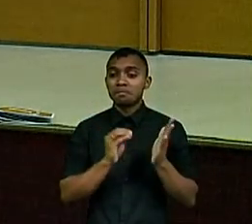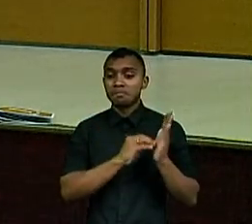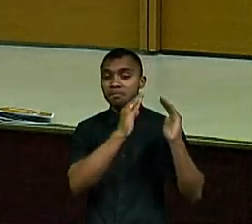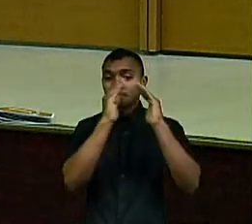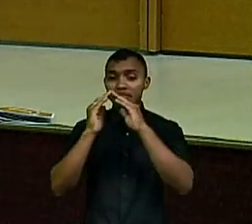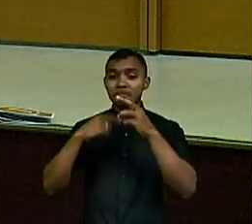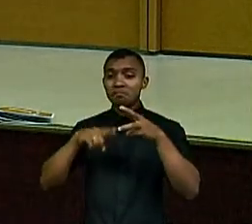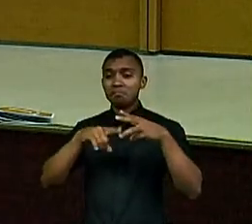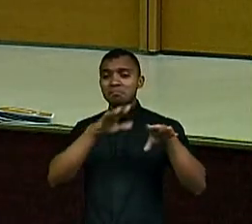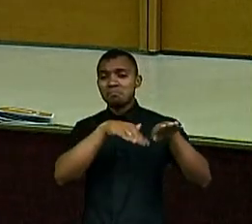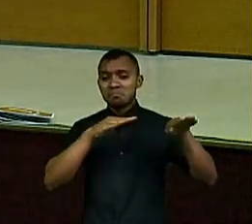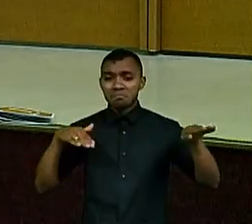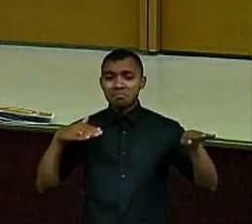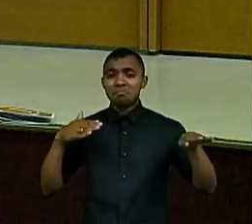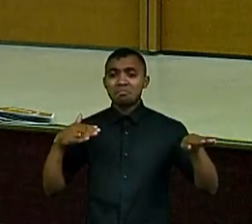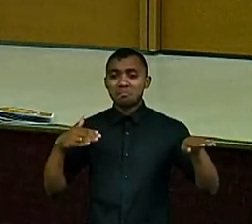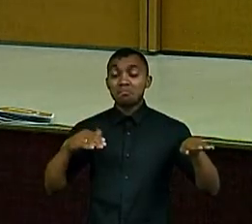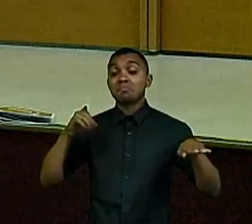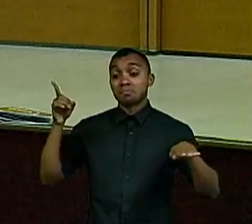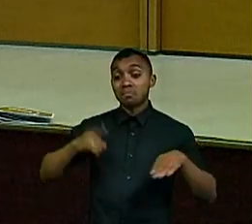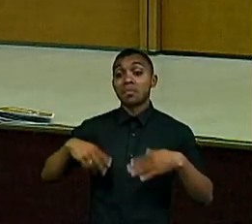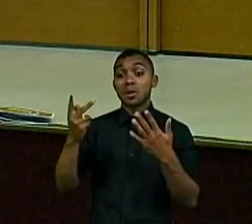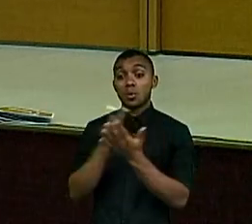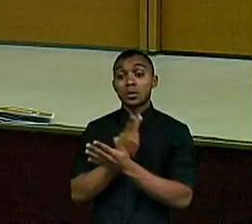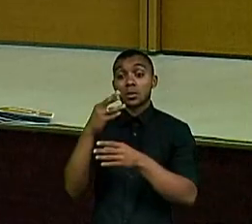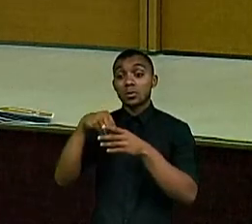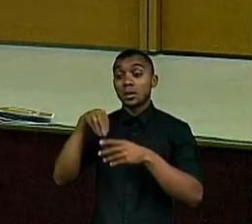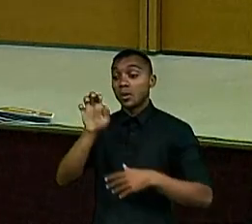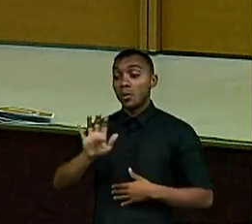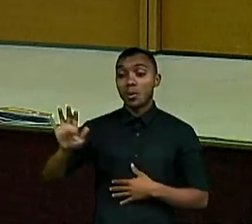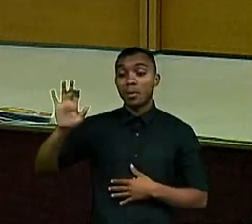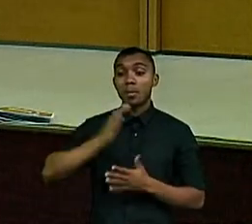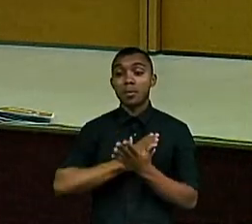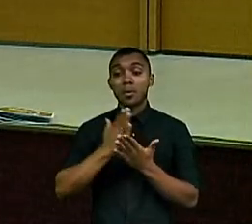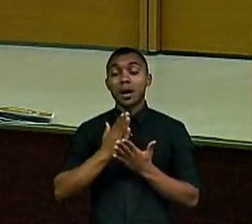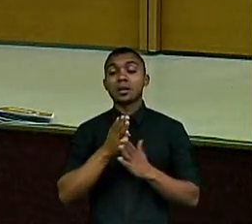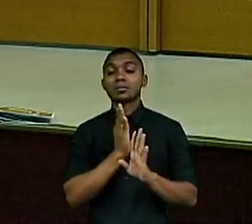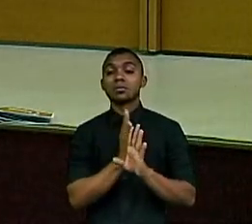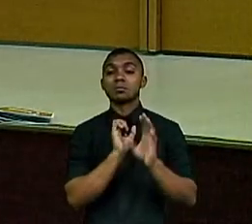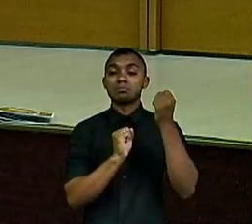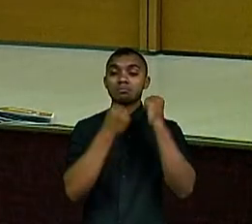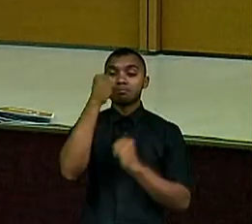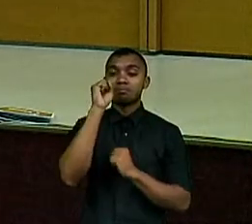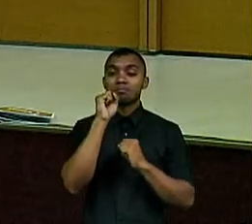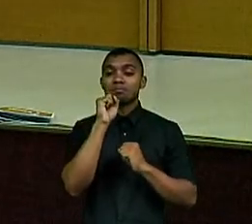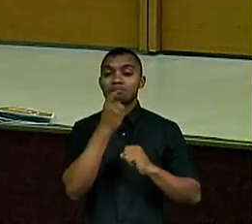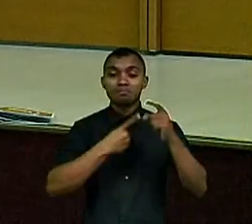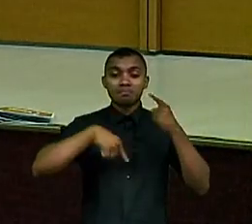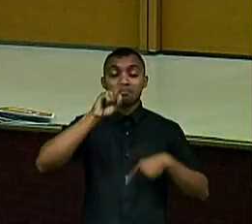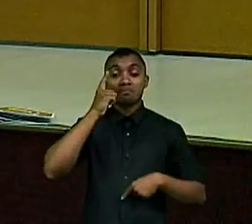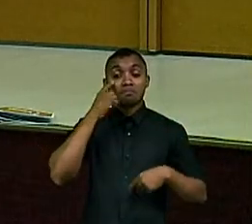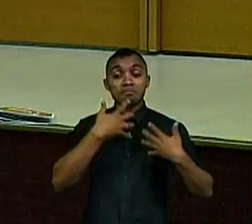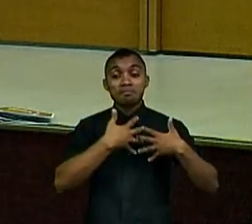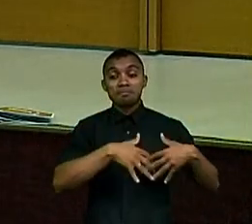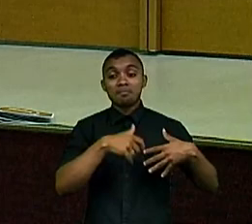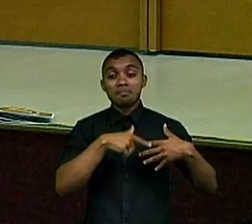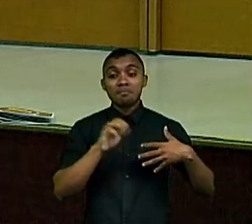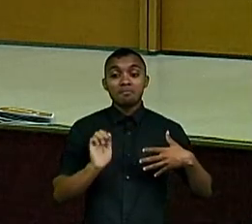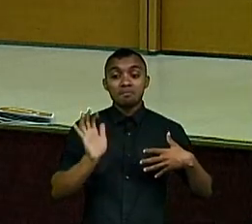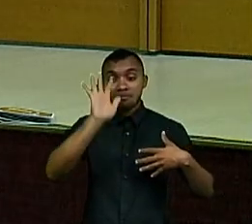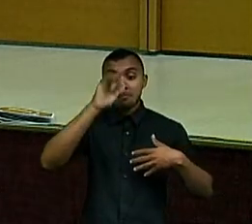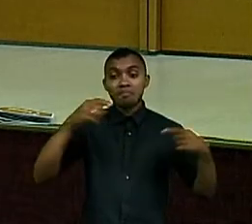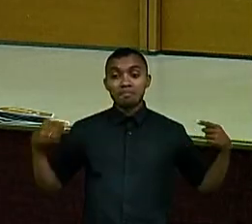isso é justamente o que aconteceu na Europa com a Revolução Industrial então a máquina vapor tá diretamente ligada a violência